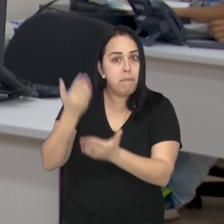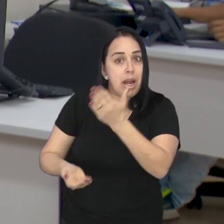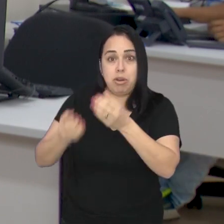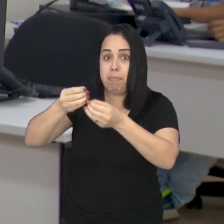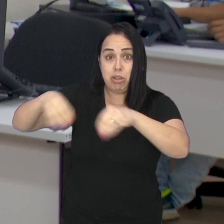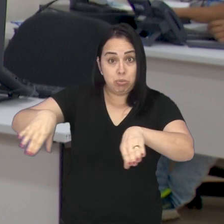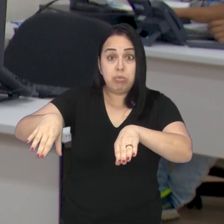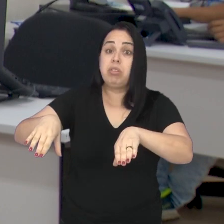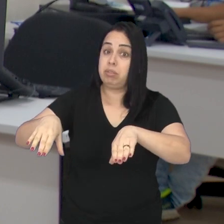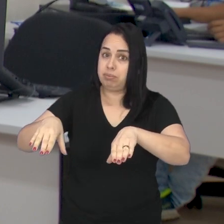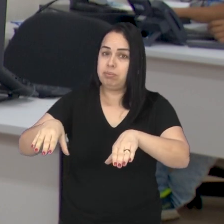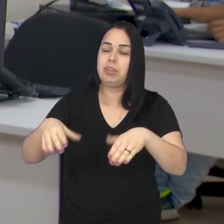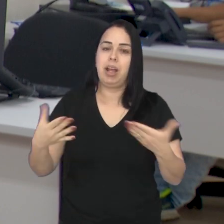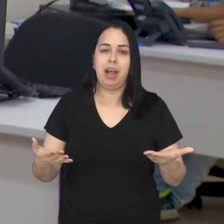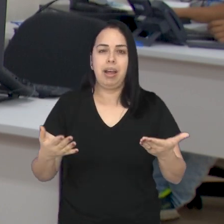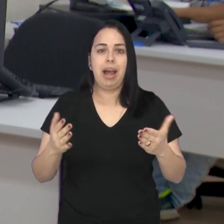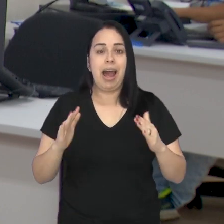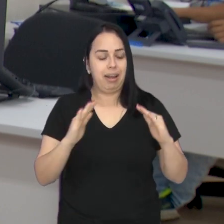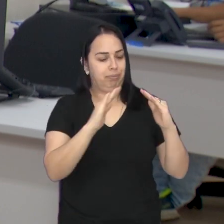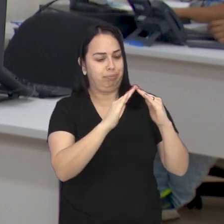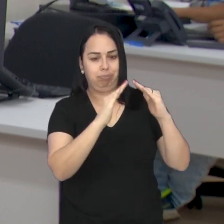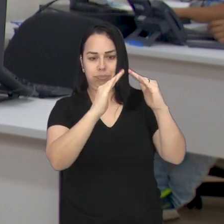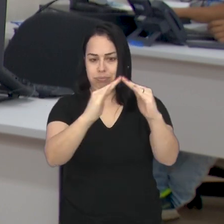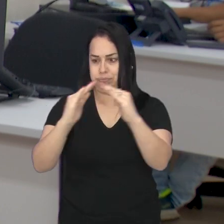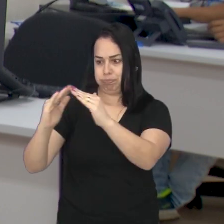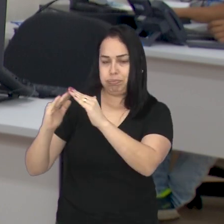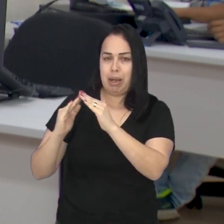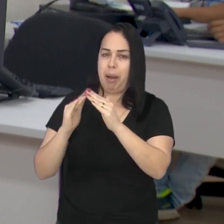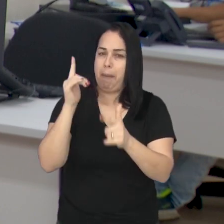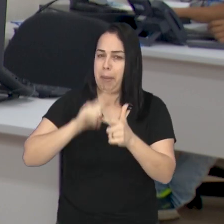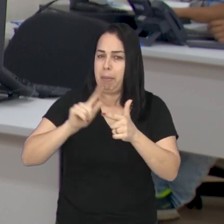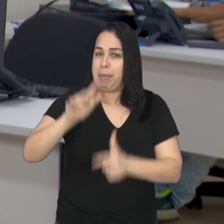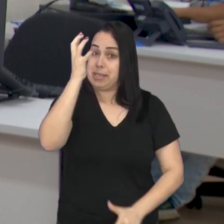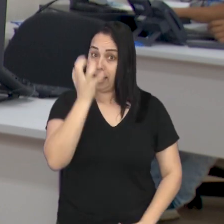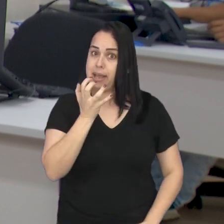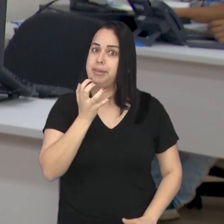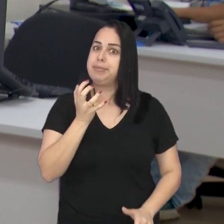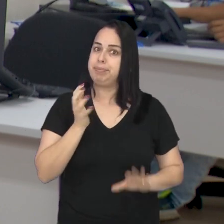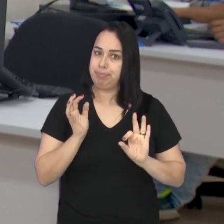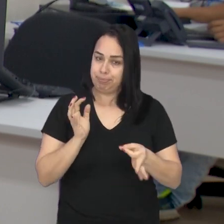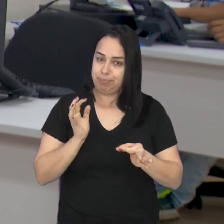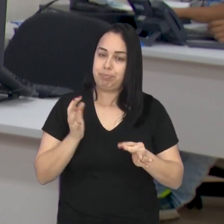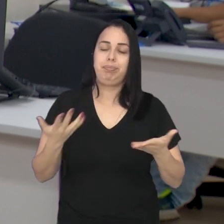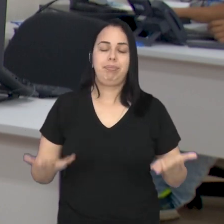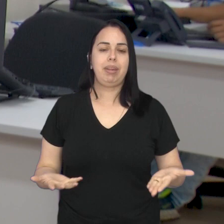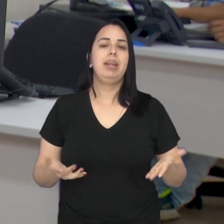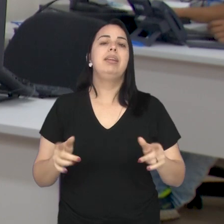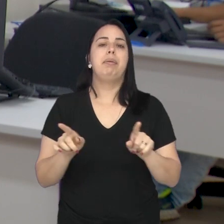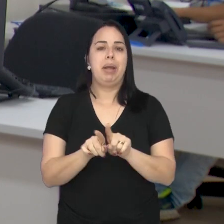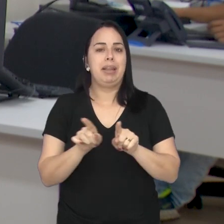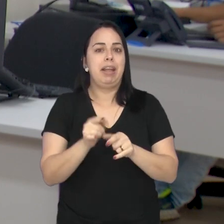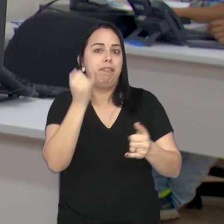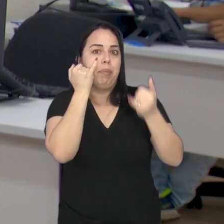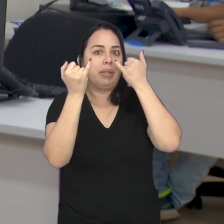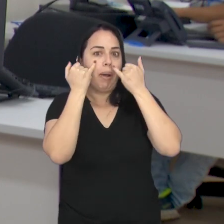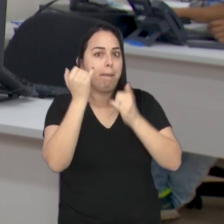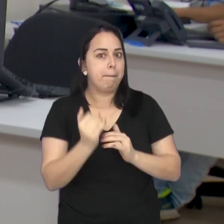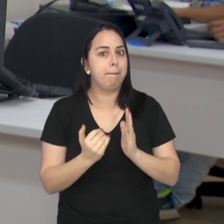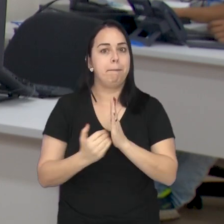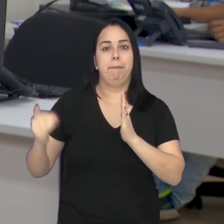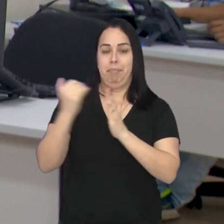perdidos durante o processo de distribuição até as nossas casas? Problema sério, viu? E claro que tem muito mais